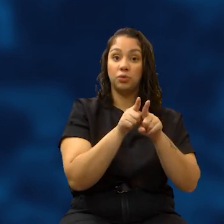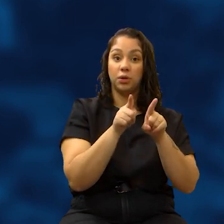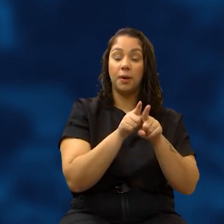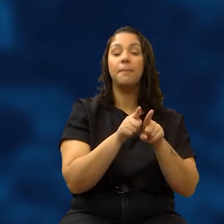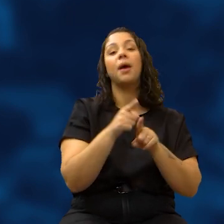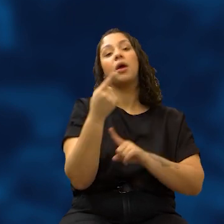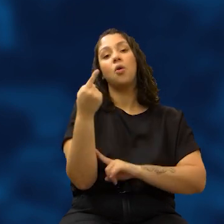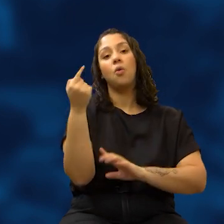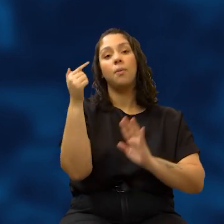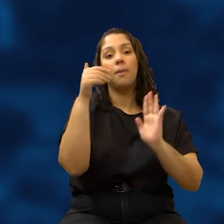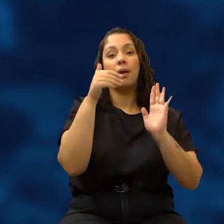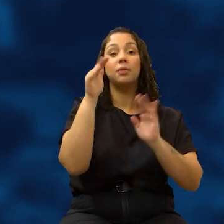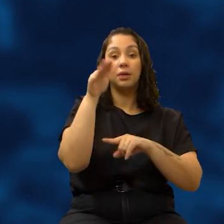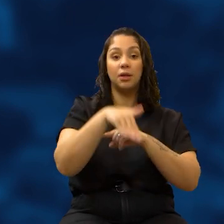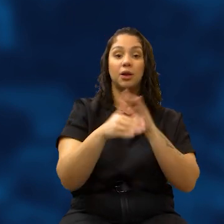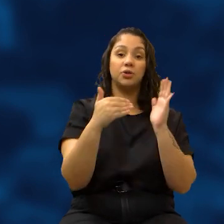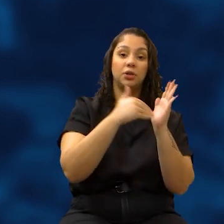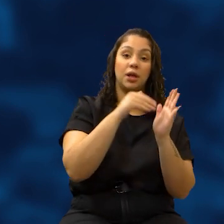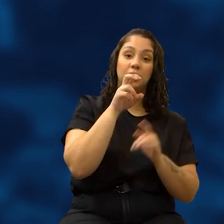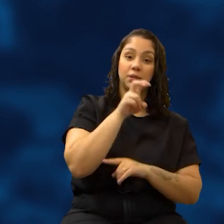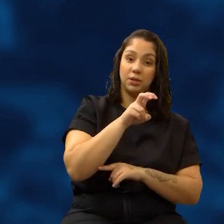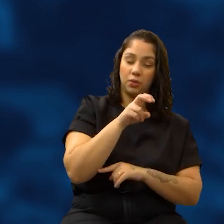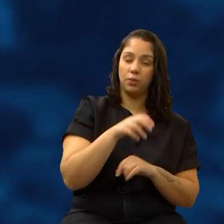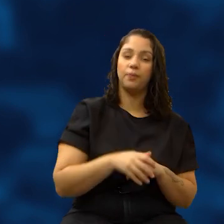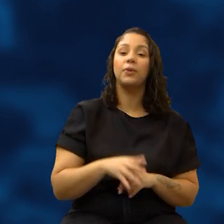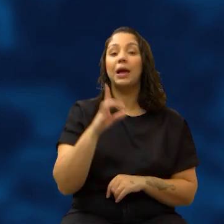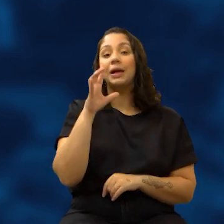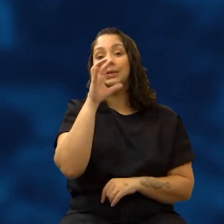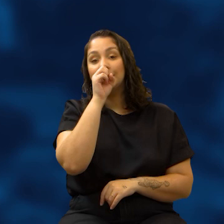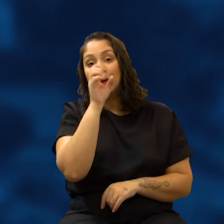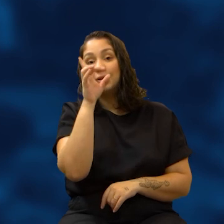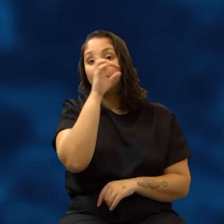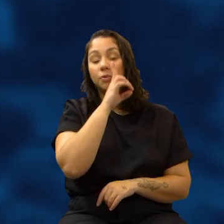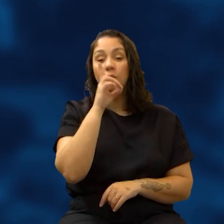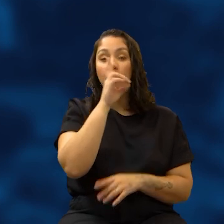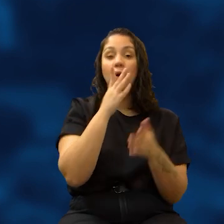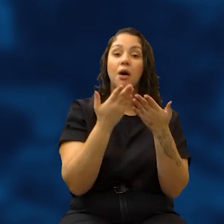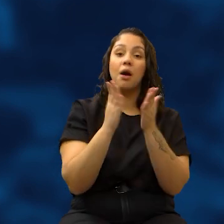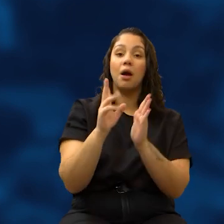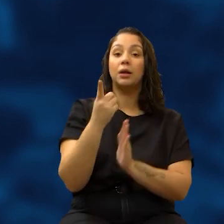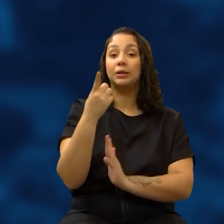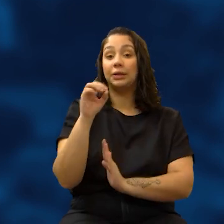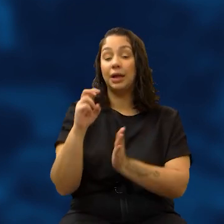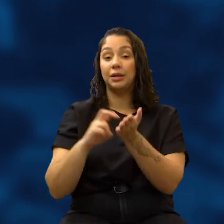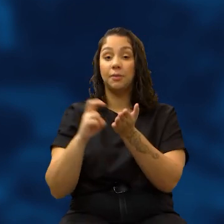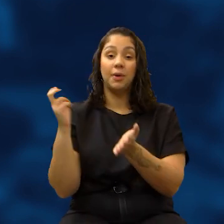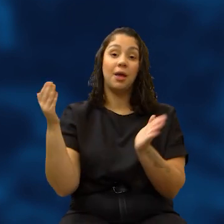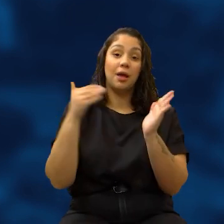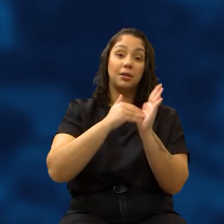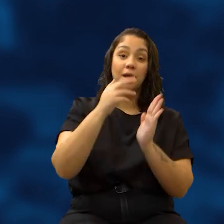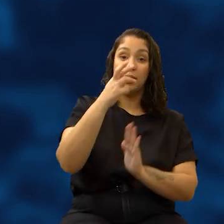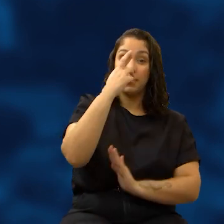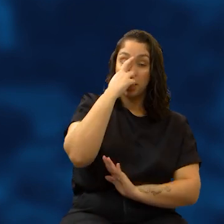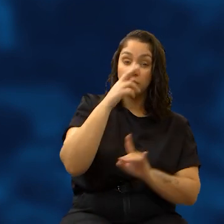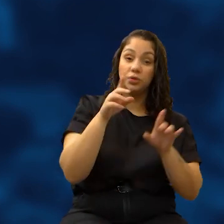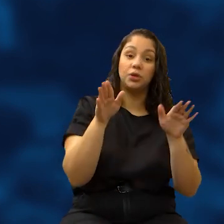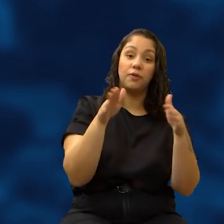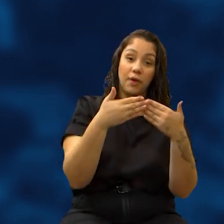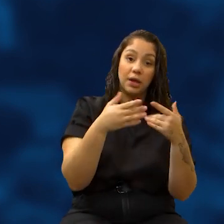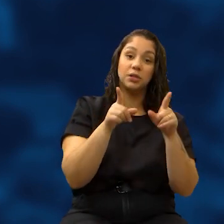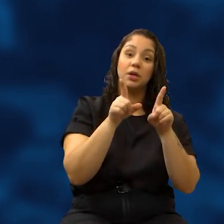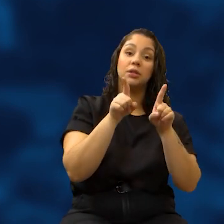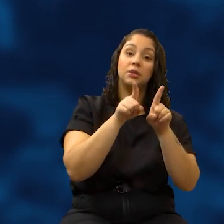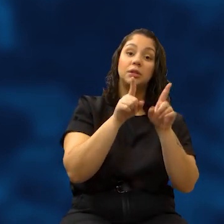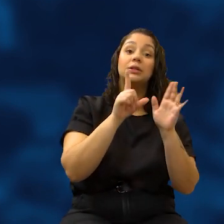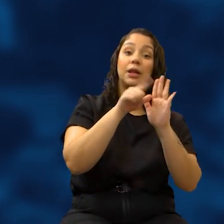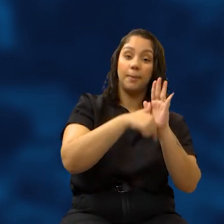ao meio-dia e da 1 da tarde às 5 horas. No sábado e domingo, abre das 10 horas da manhã ao meio-dia e da 1